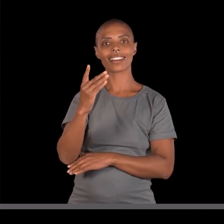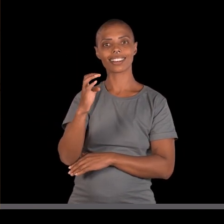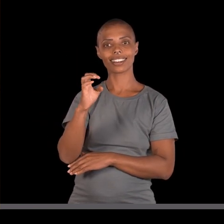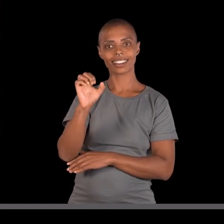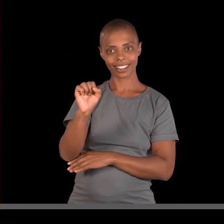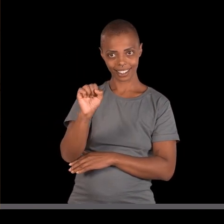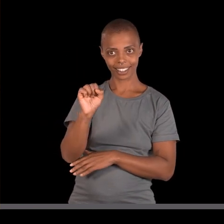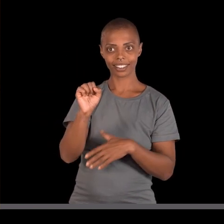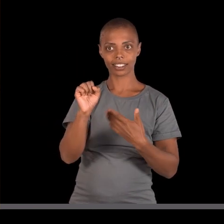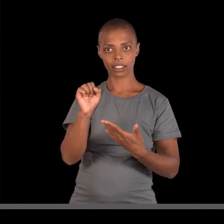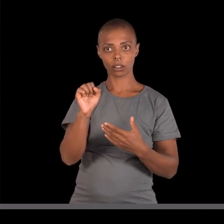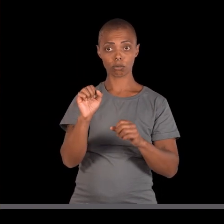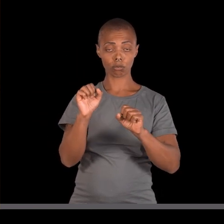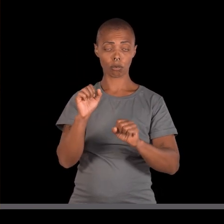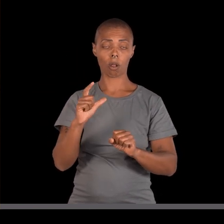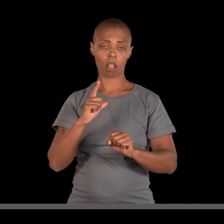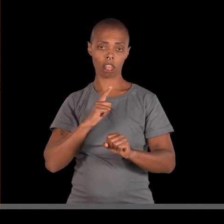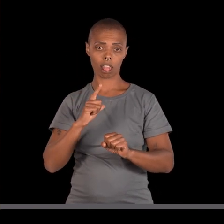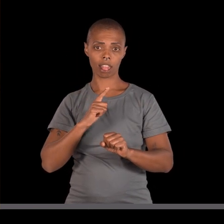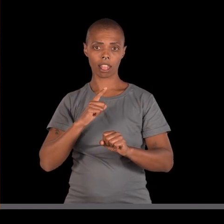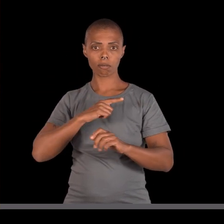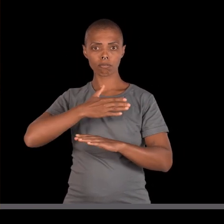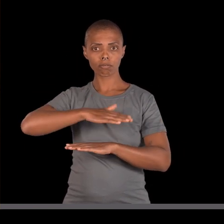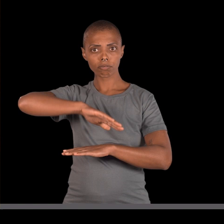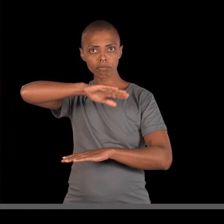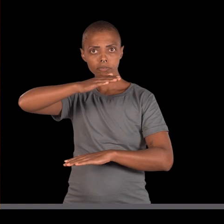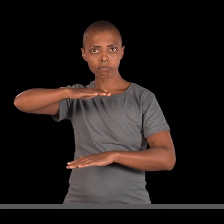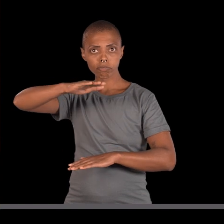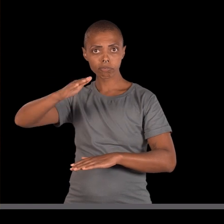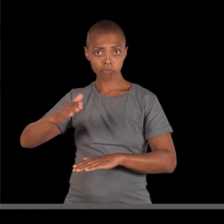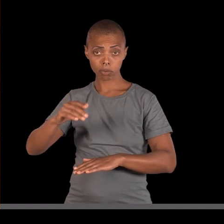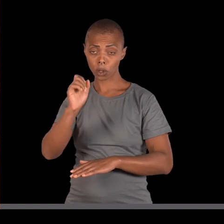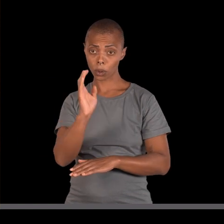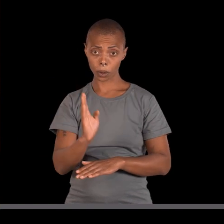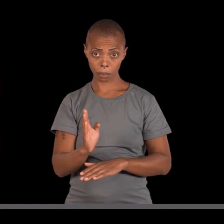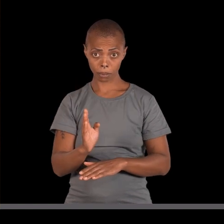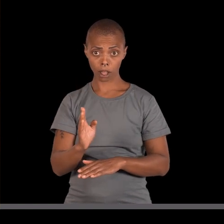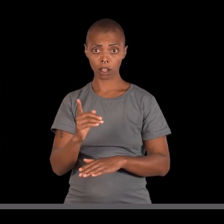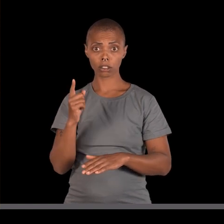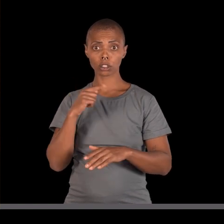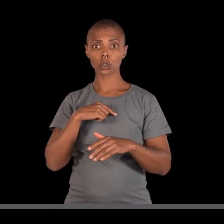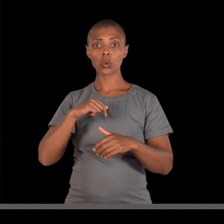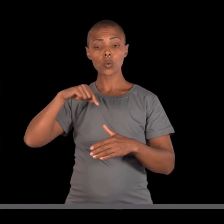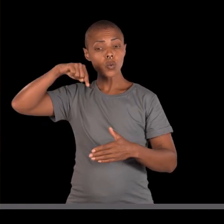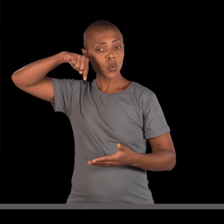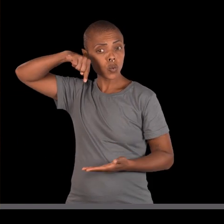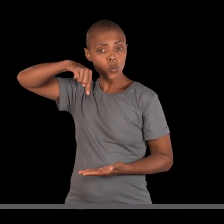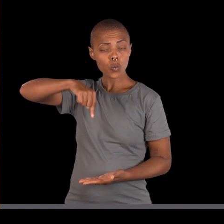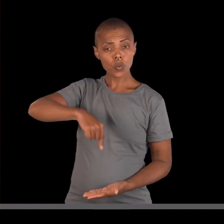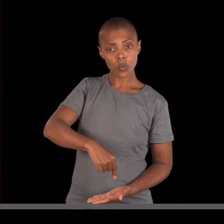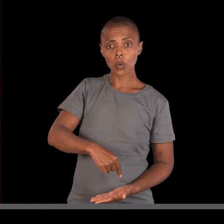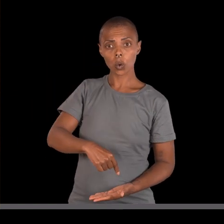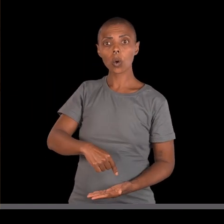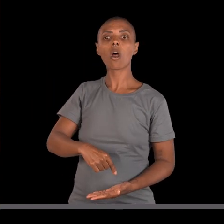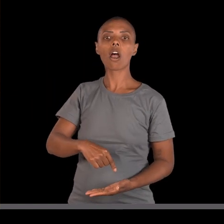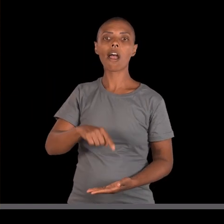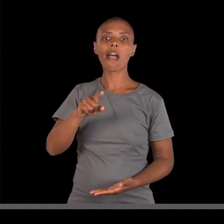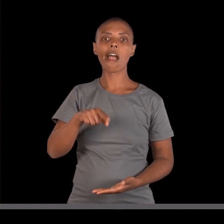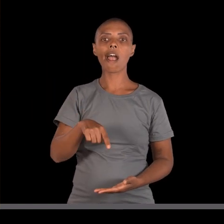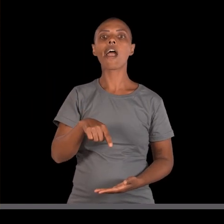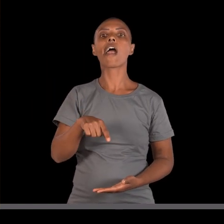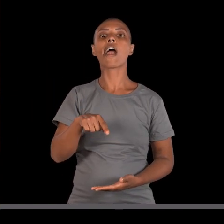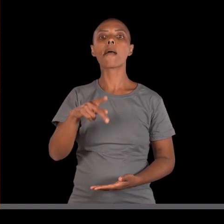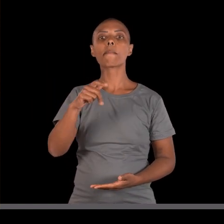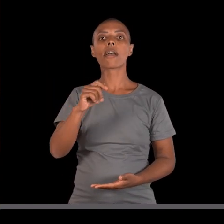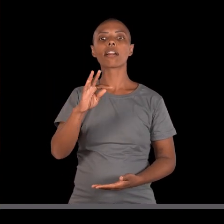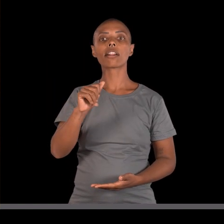Montes Apalaches. Tá? Então, olha só, na porção sul nós temos o Planalto Brasileiro, o Planalto da Patagônia no extremo